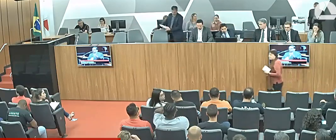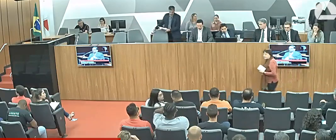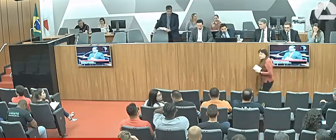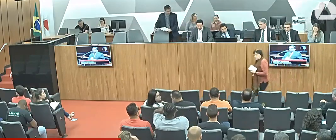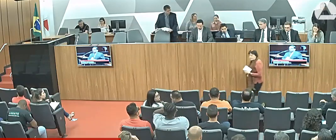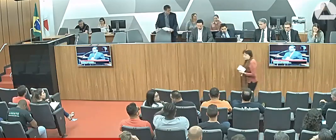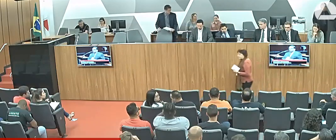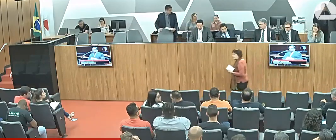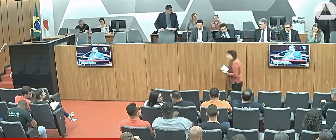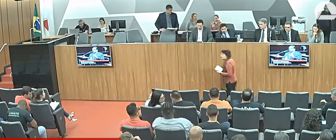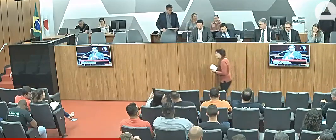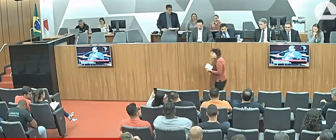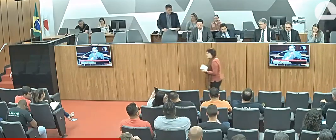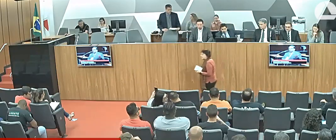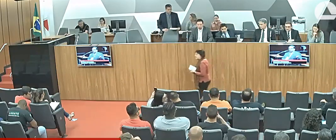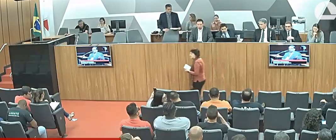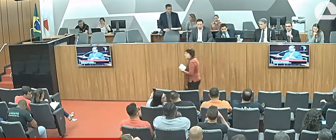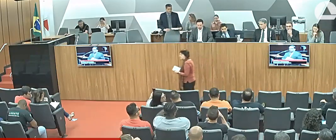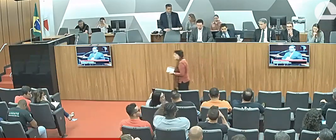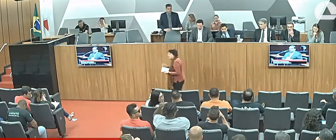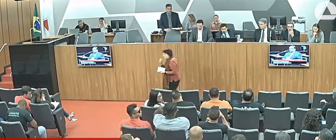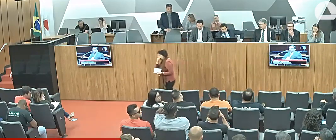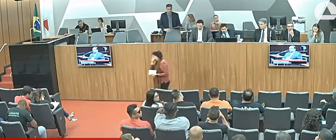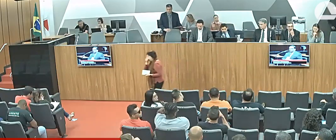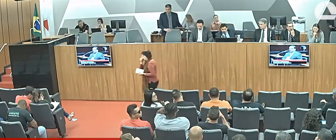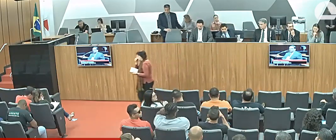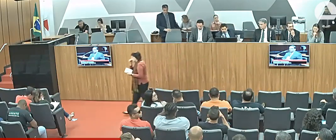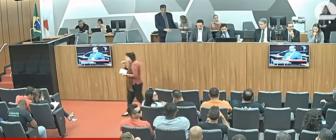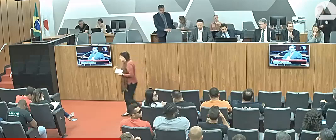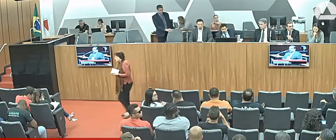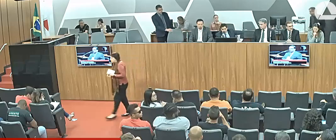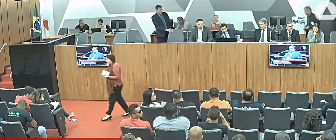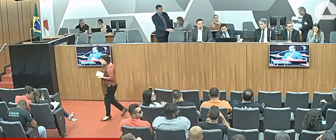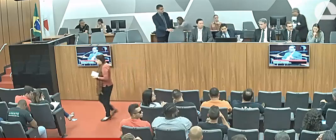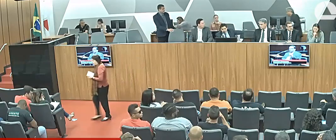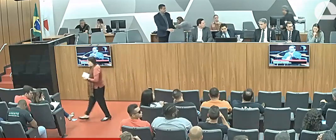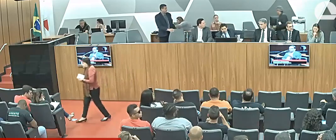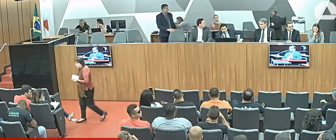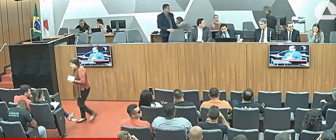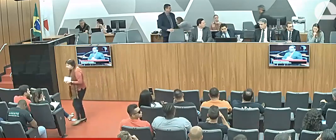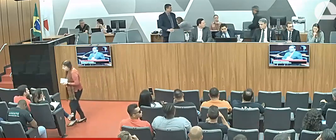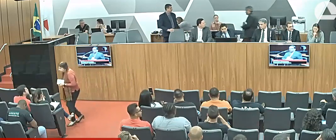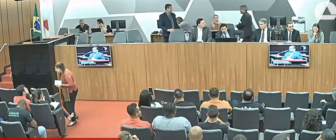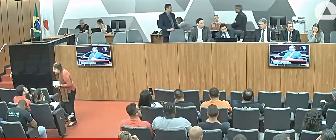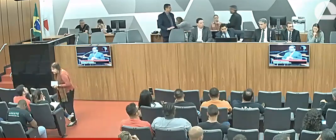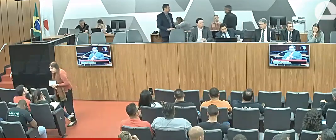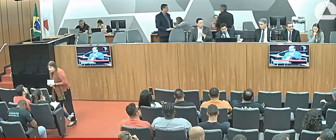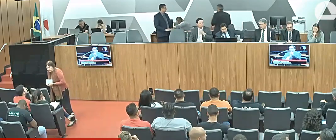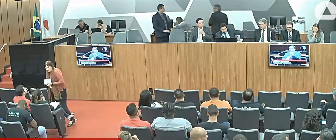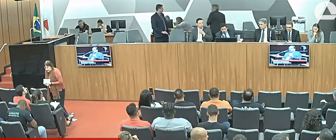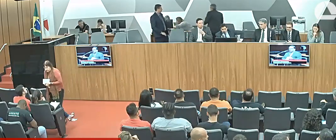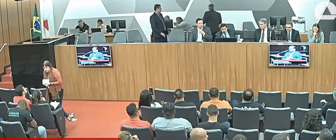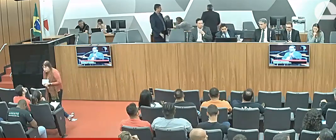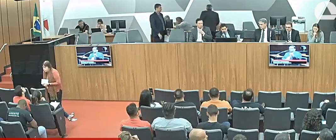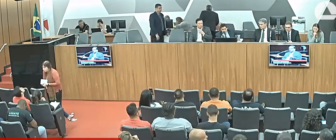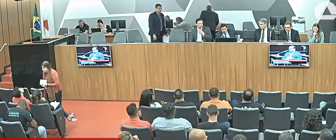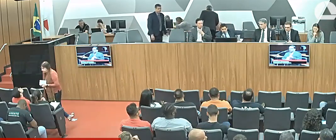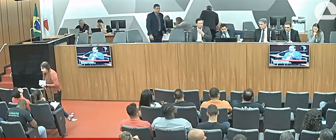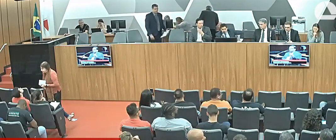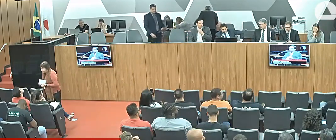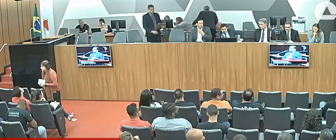rocha presidente do sindicato dos agentes de segurança penitenciária do estado minas gerais o senhor genilson souza